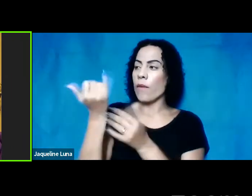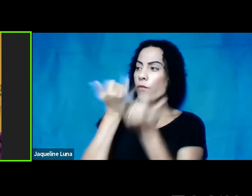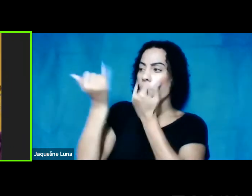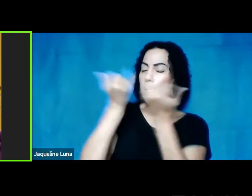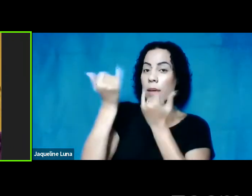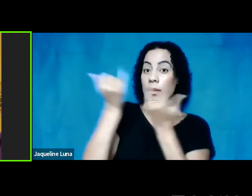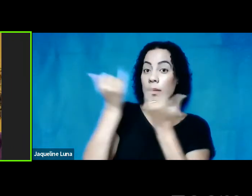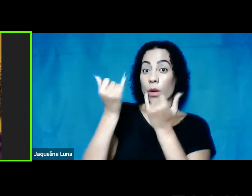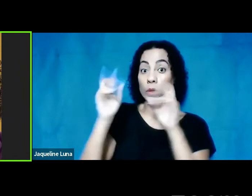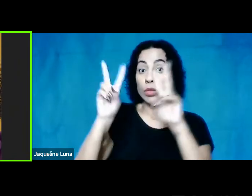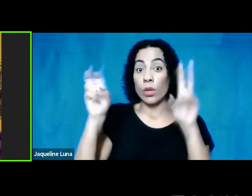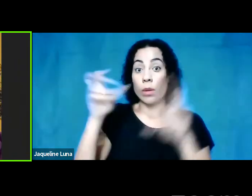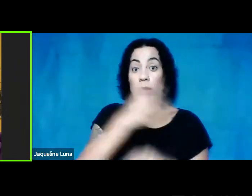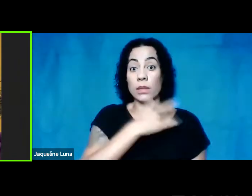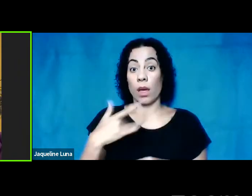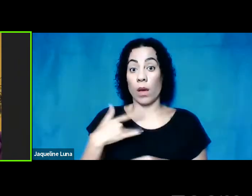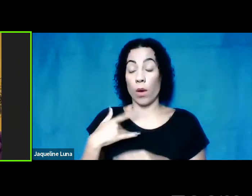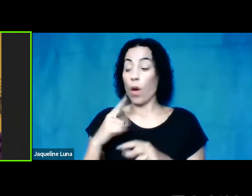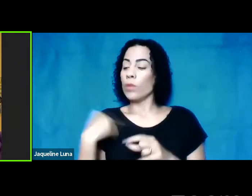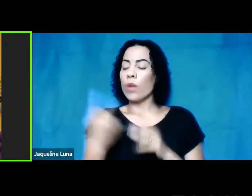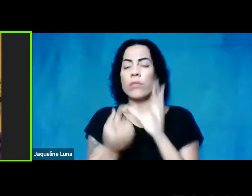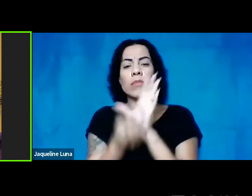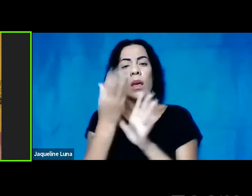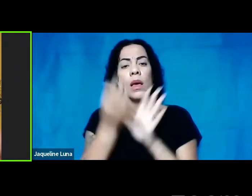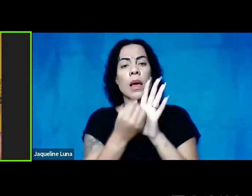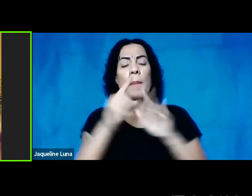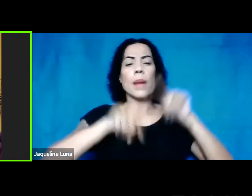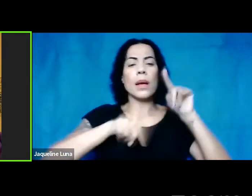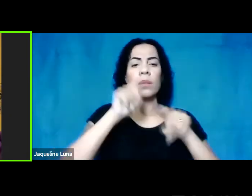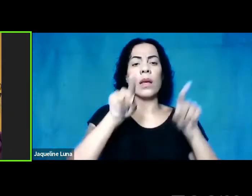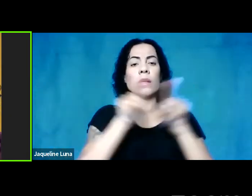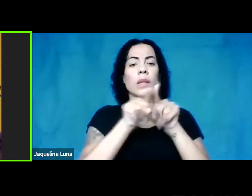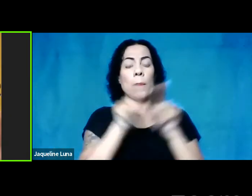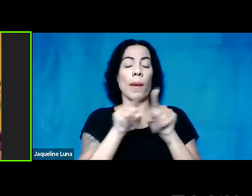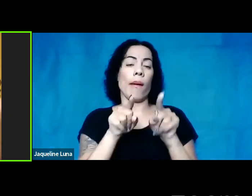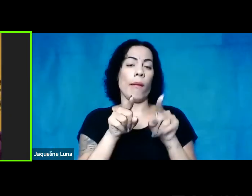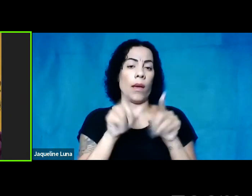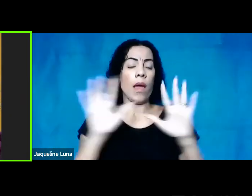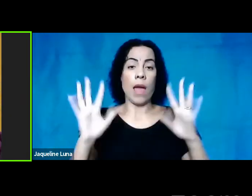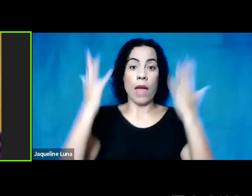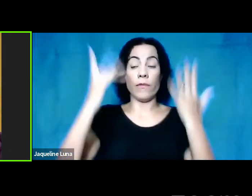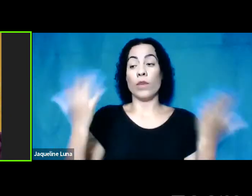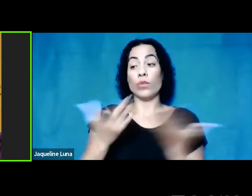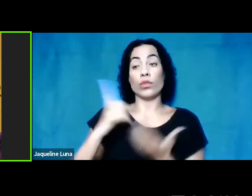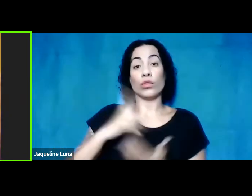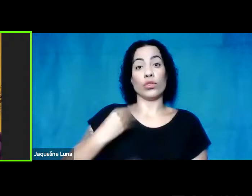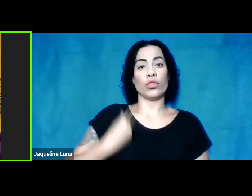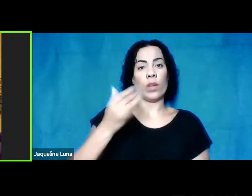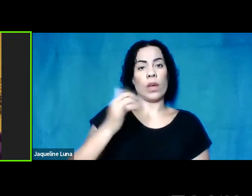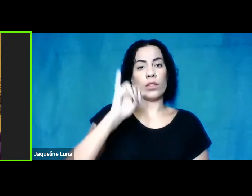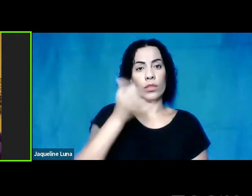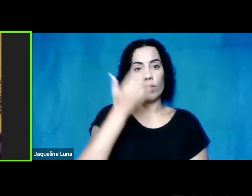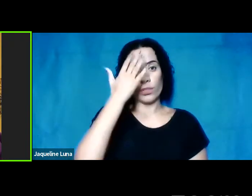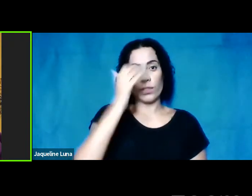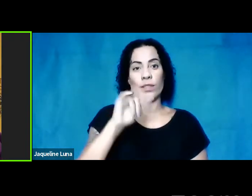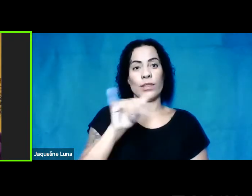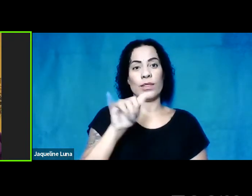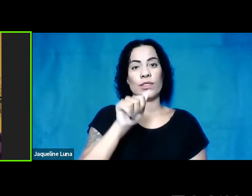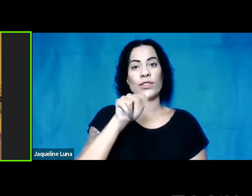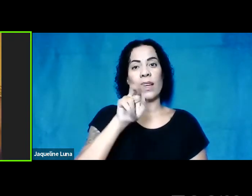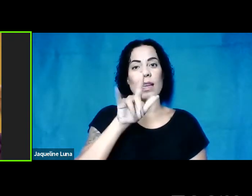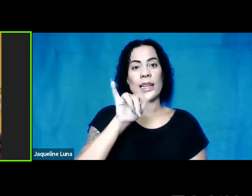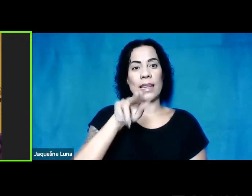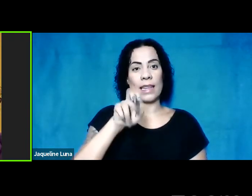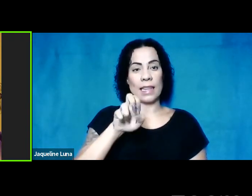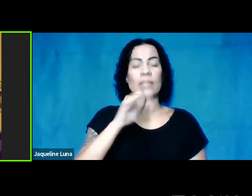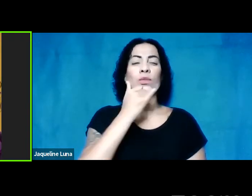saúde? Nossos materiais, eventos, enfim, né? A gente tem hoje aqui a Jaqueline e, desculpa, eu esqueci o nome da outra intérprete de